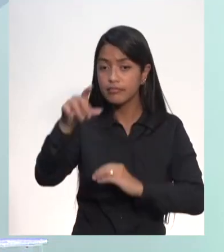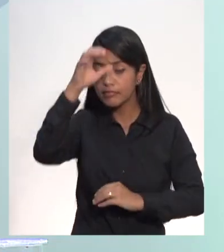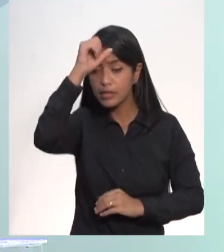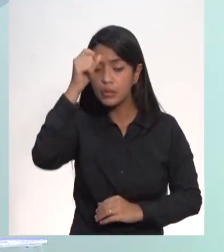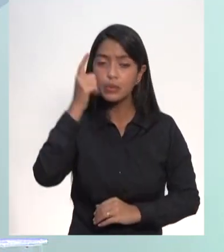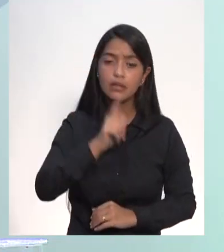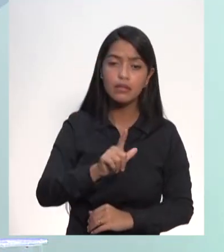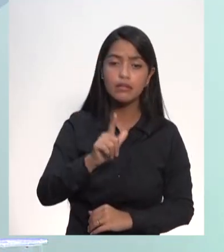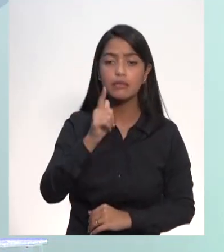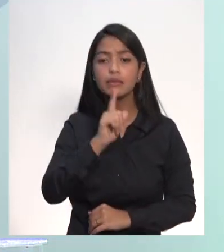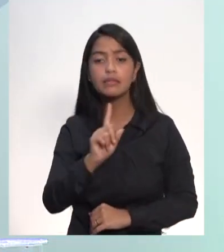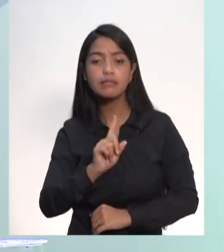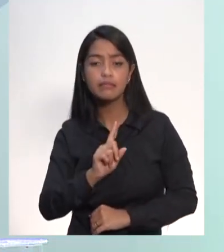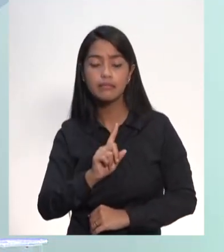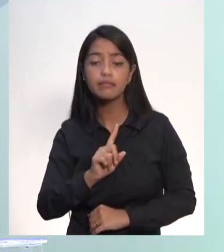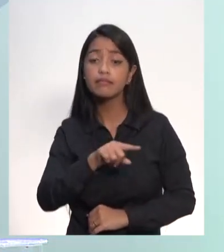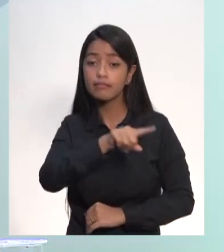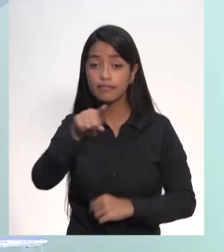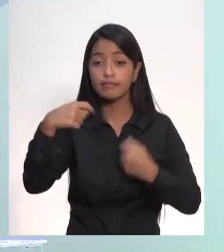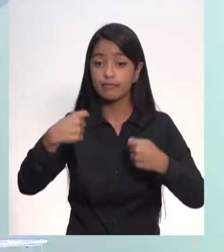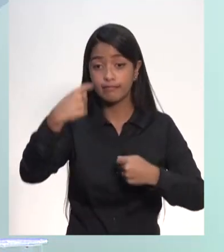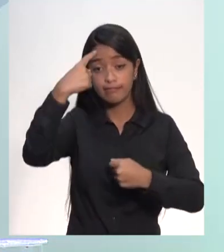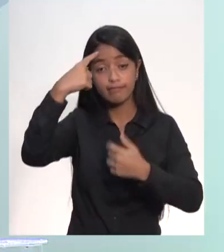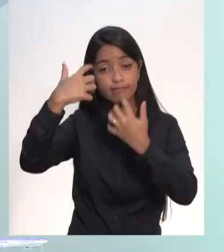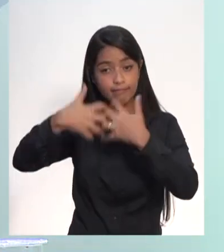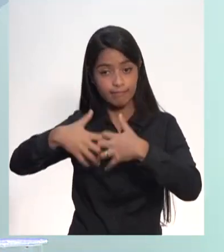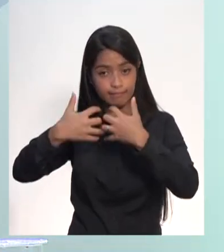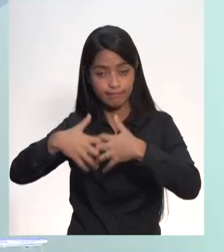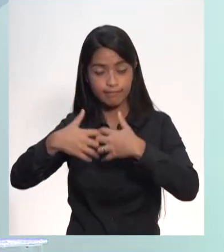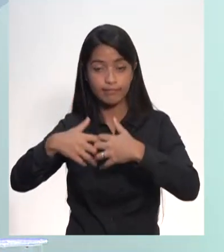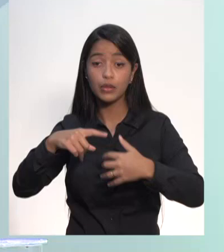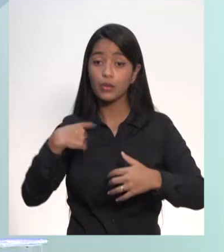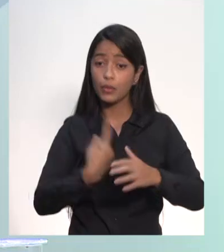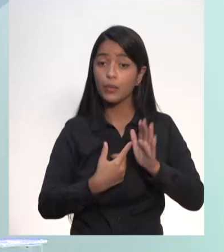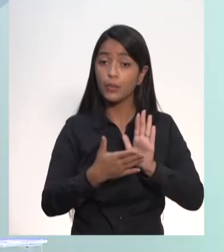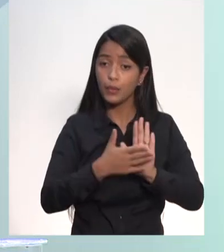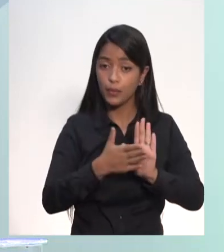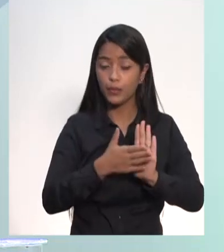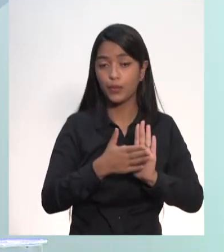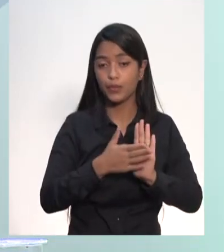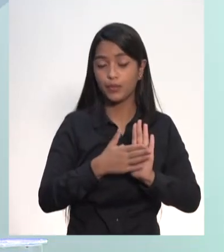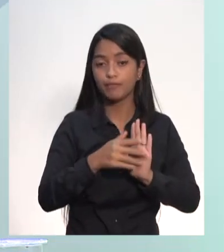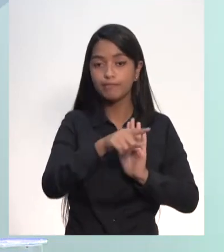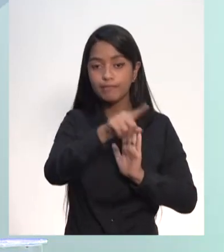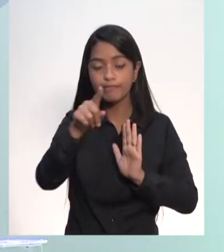desenvolvimento, né? Então, é uma questão que a gente propõe para que seja feita